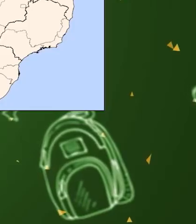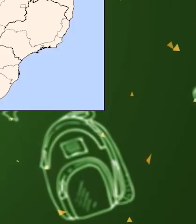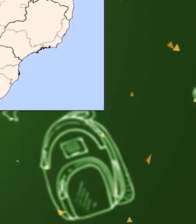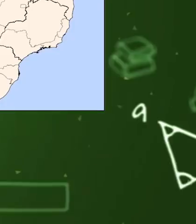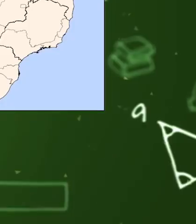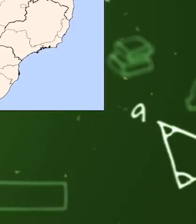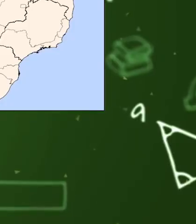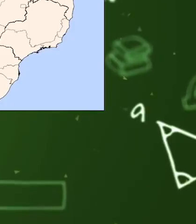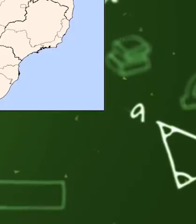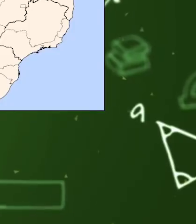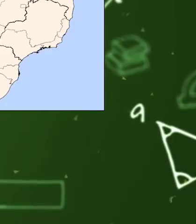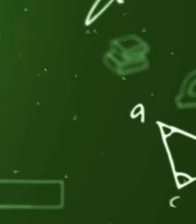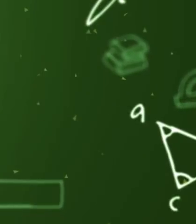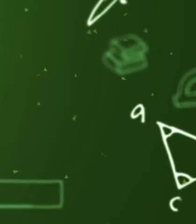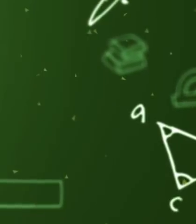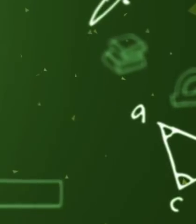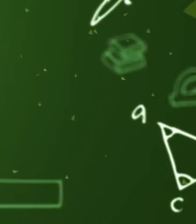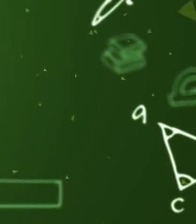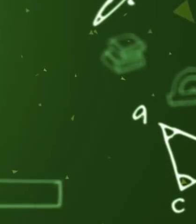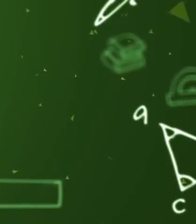Piauí.